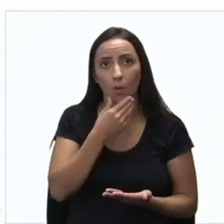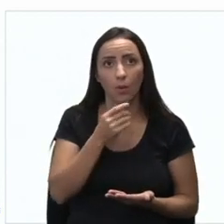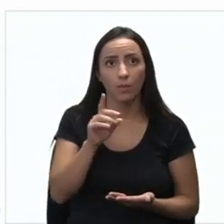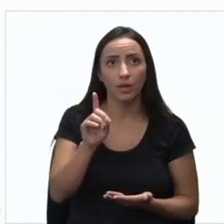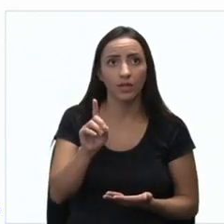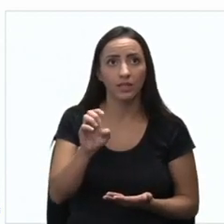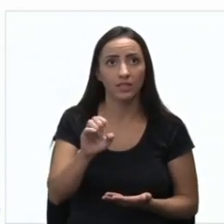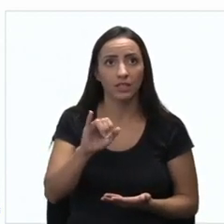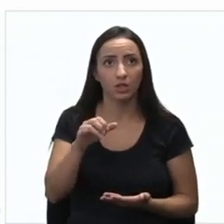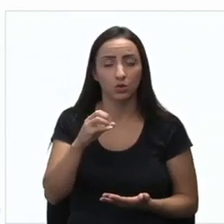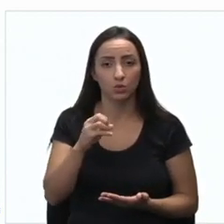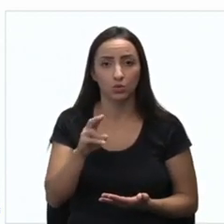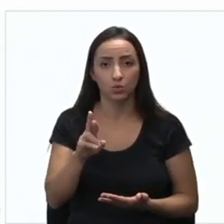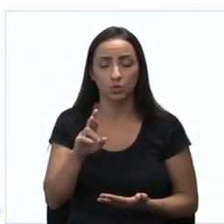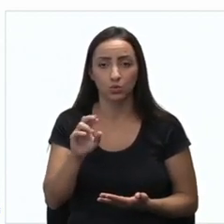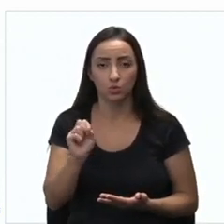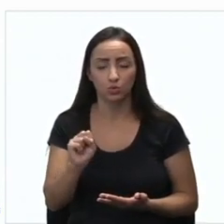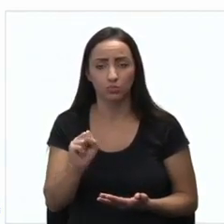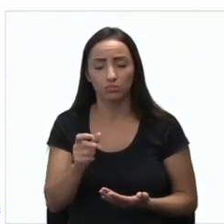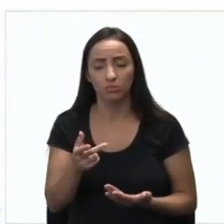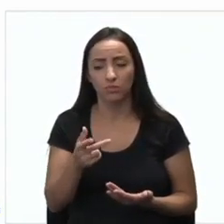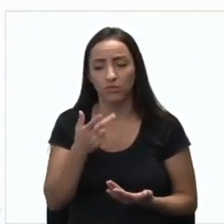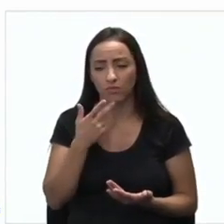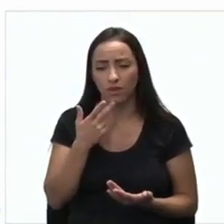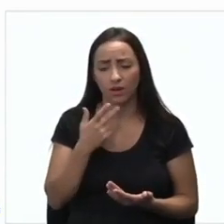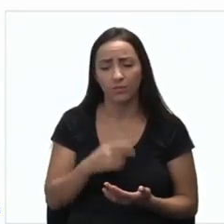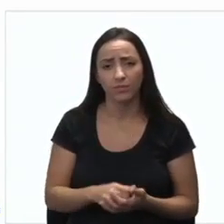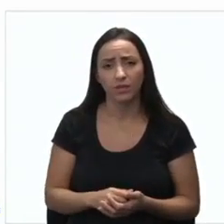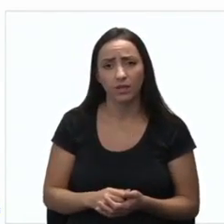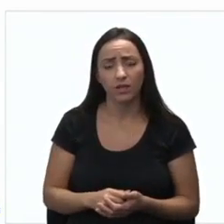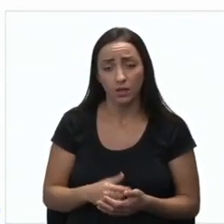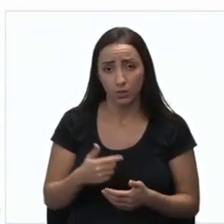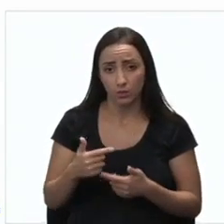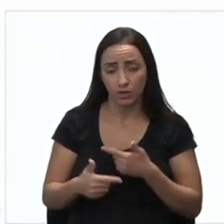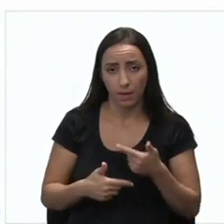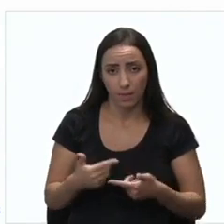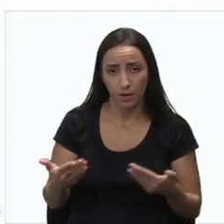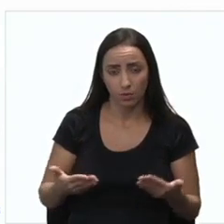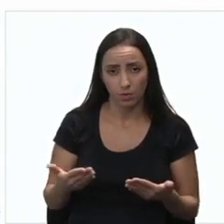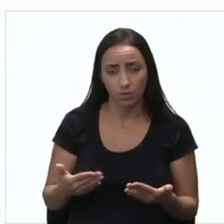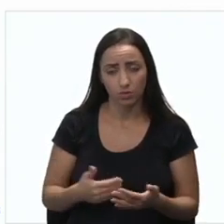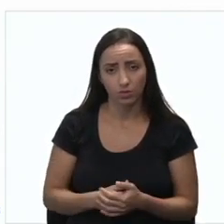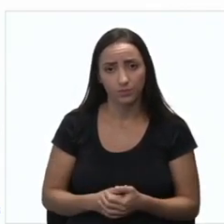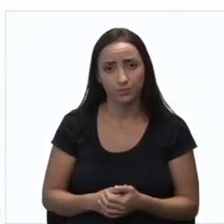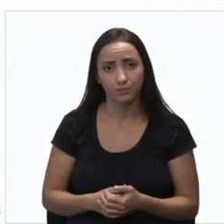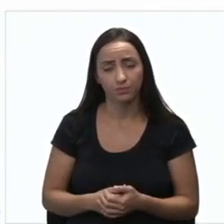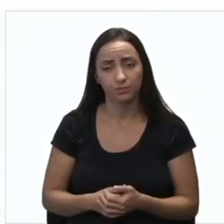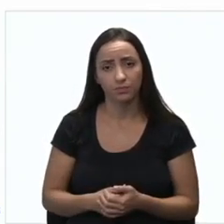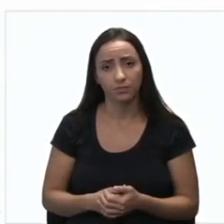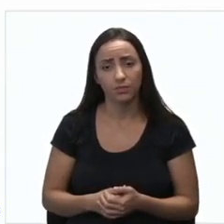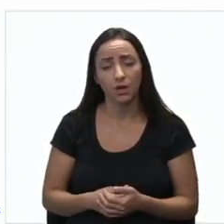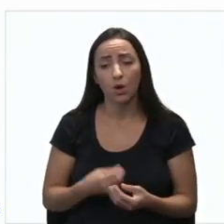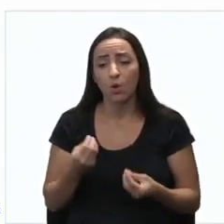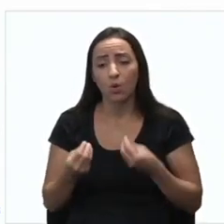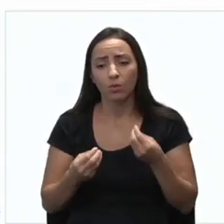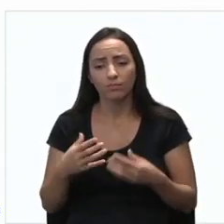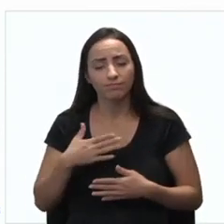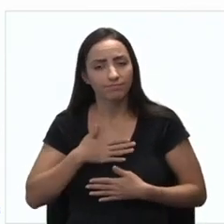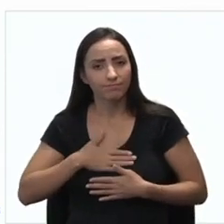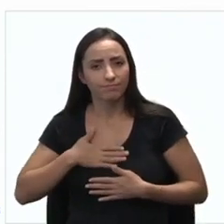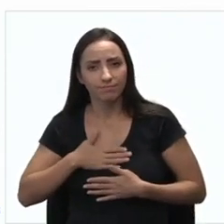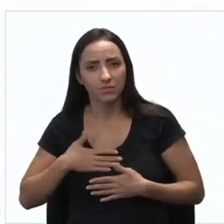No trabalho contemporâneo, qual é o lugar do desejo? Qual é o lugar do sujeito? Né?